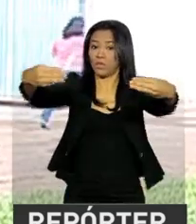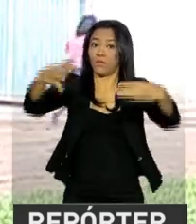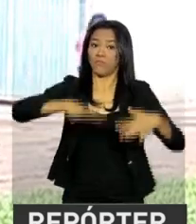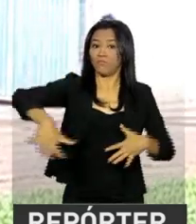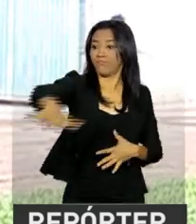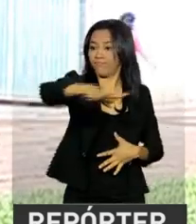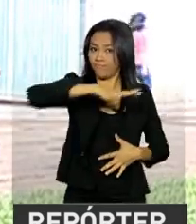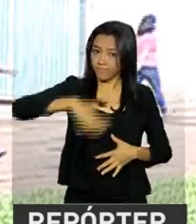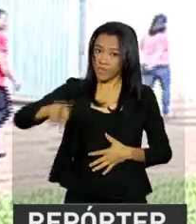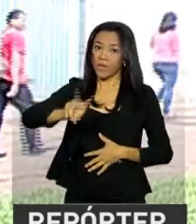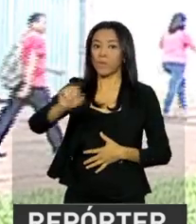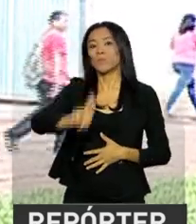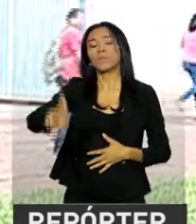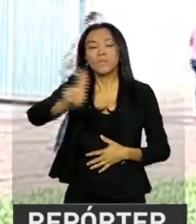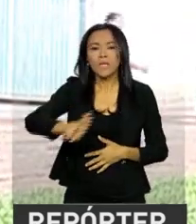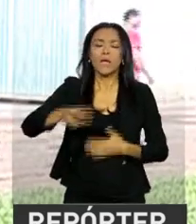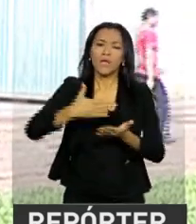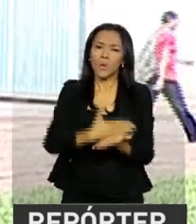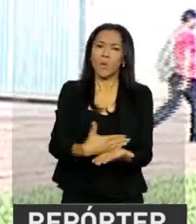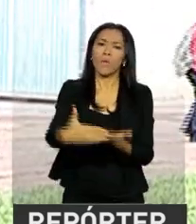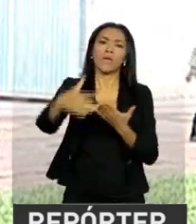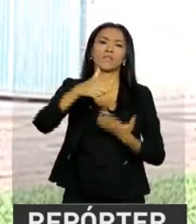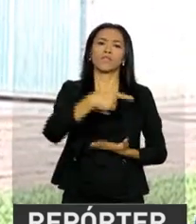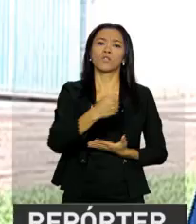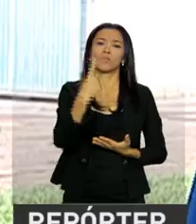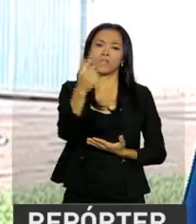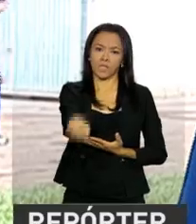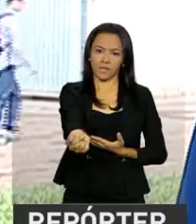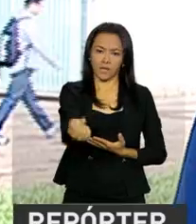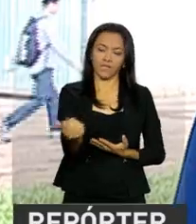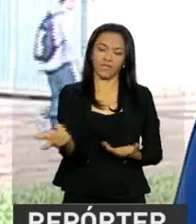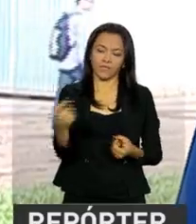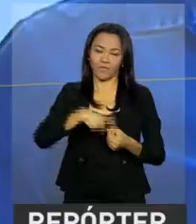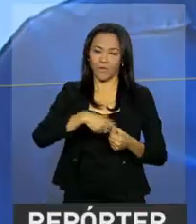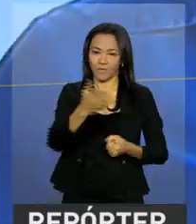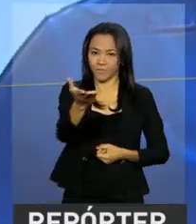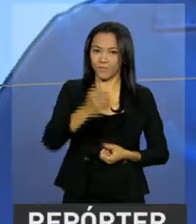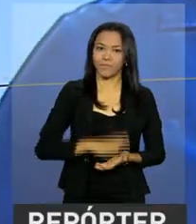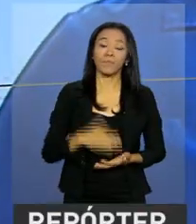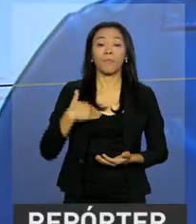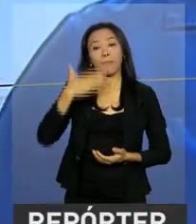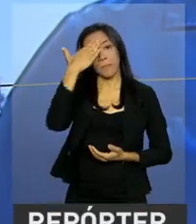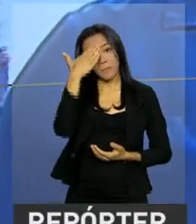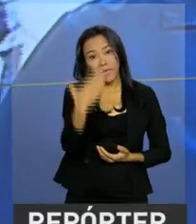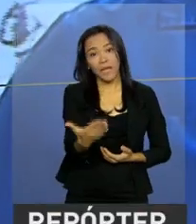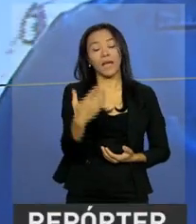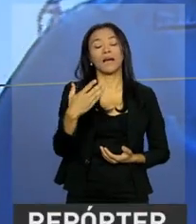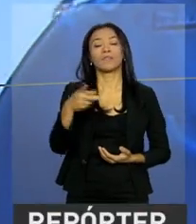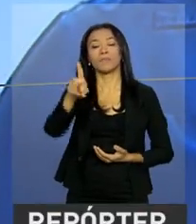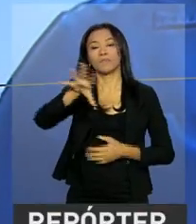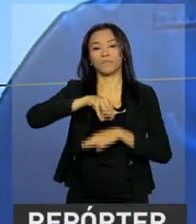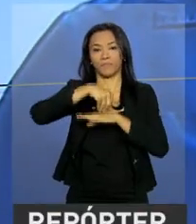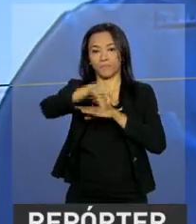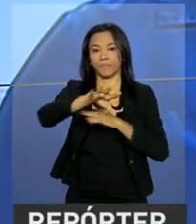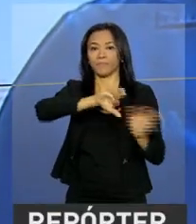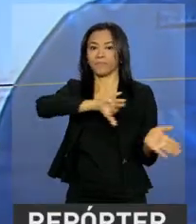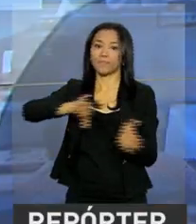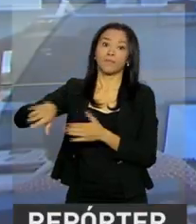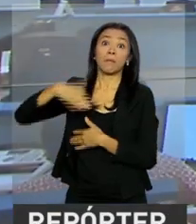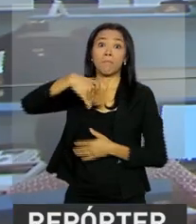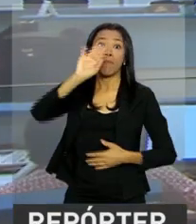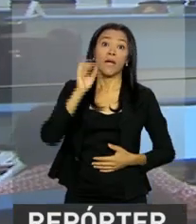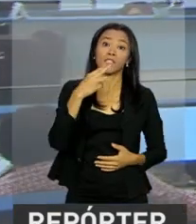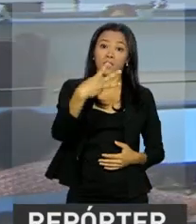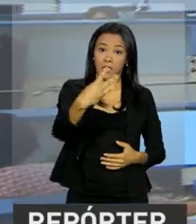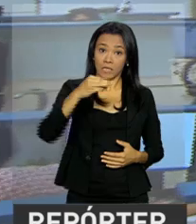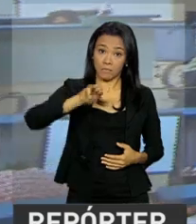vai funcionar a partir de 2017. Volto com você, Leandro. Obrigado, Mara, pelas suas informações. E mais de